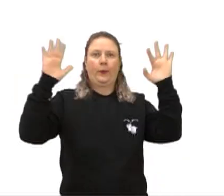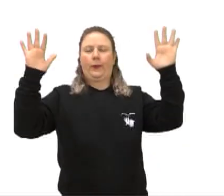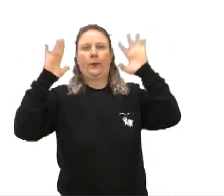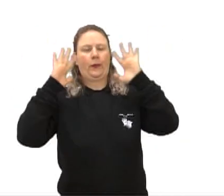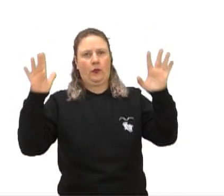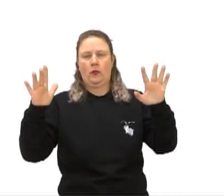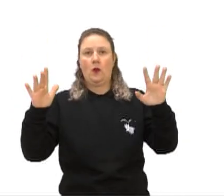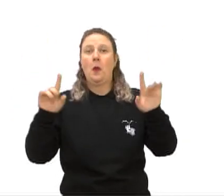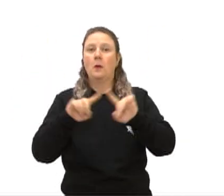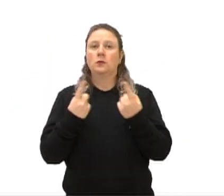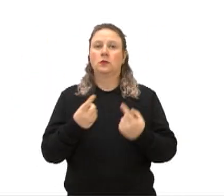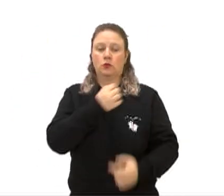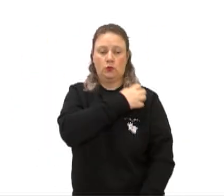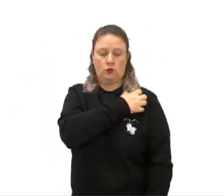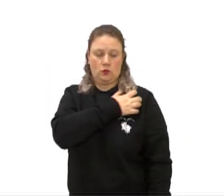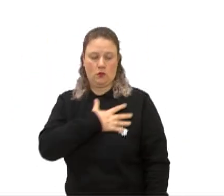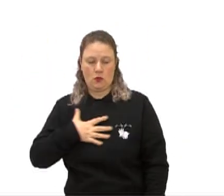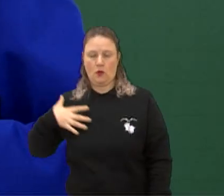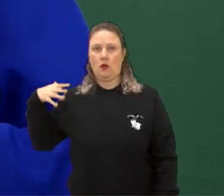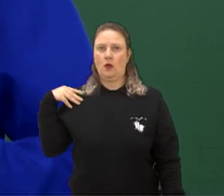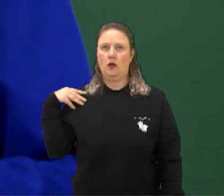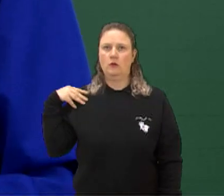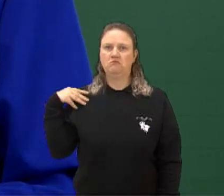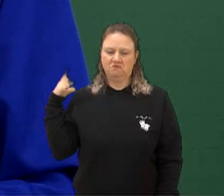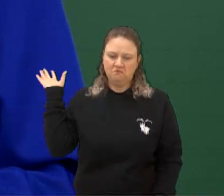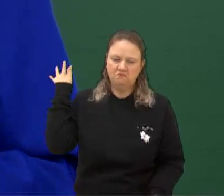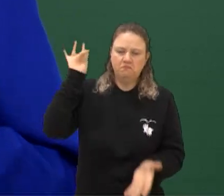mais factíveis, ou seja, de coisas mais